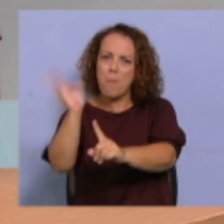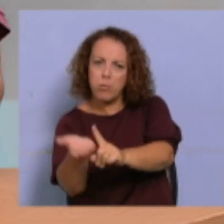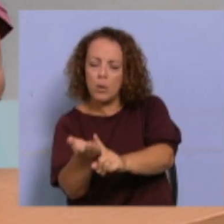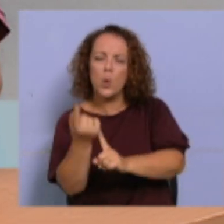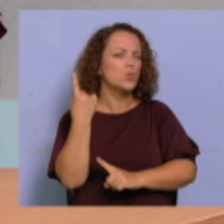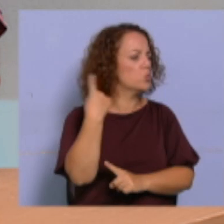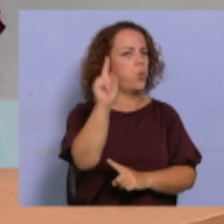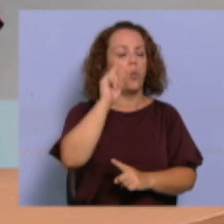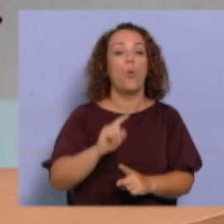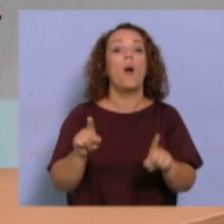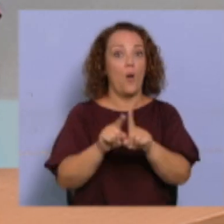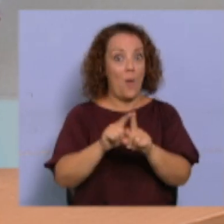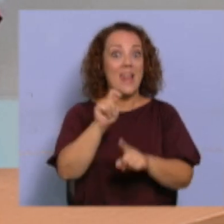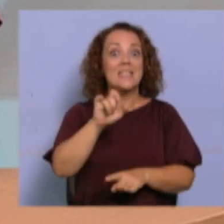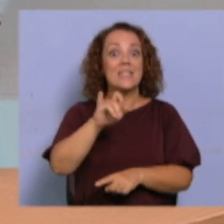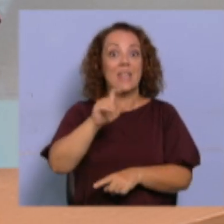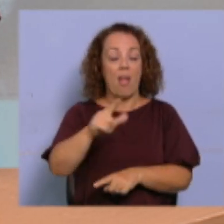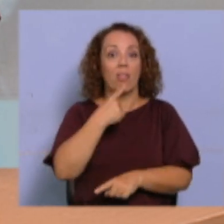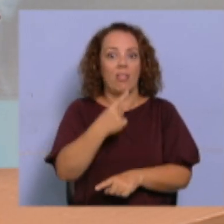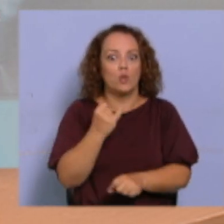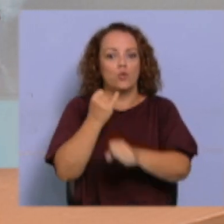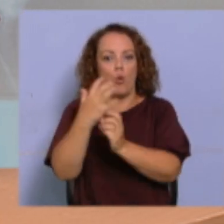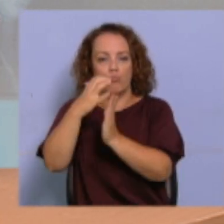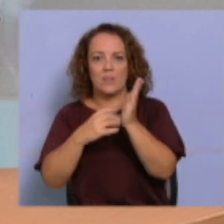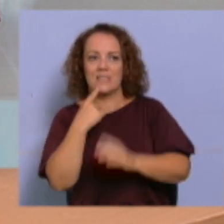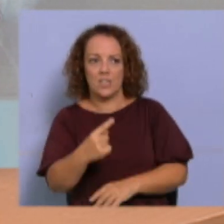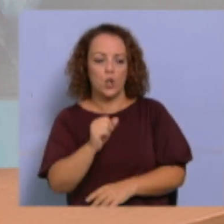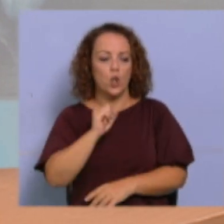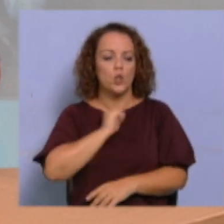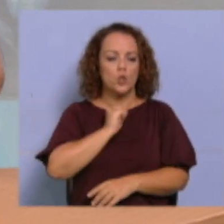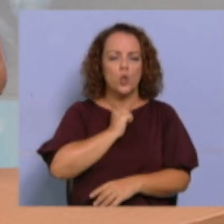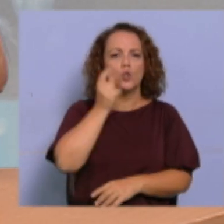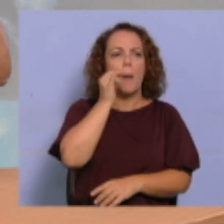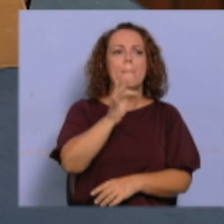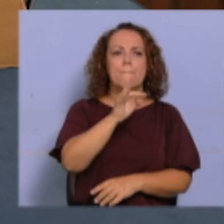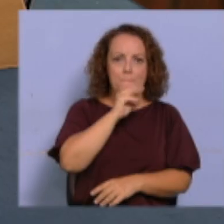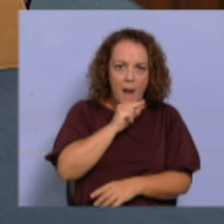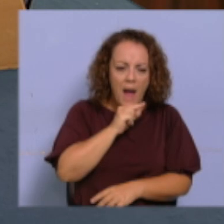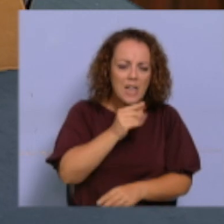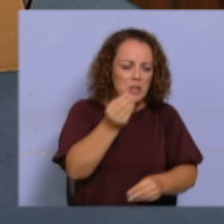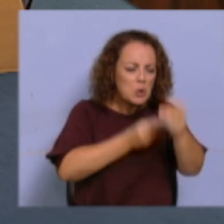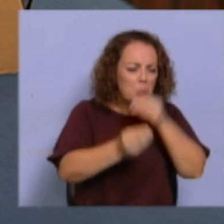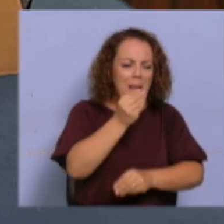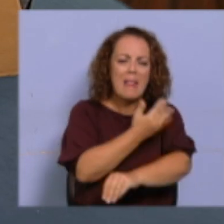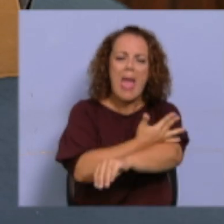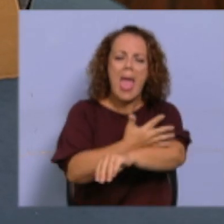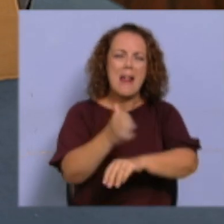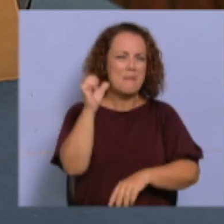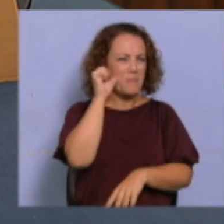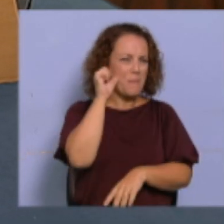passagem, os nossos pais comeram ervas amargas e nós é que sofremos nos dentes, ou não sei o quê. Não.